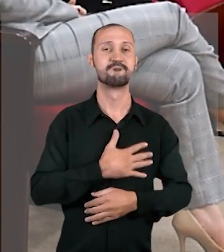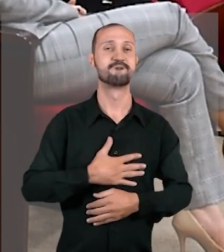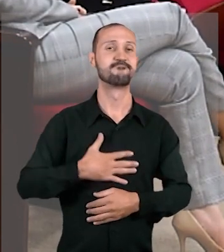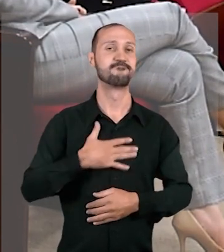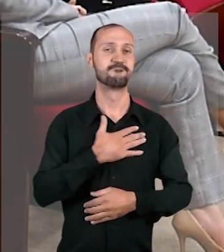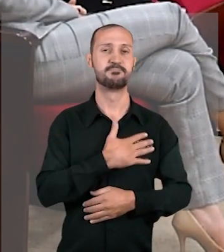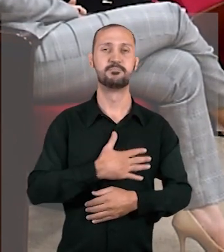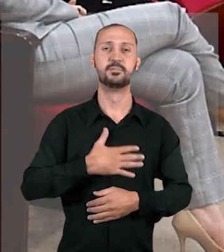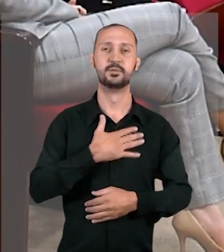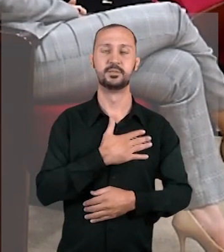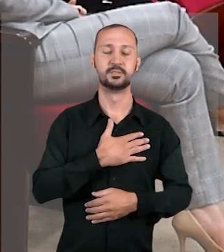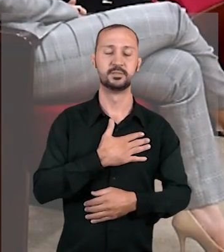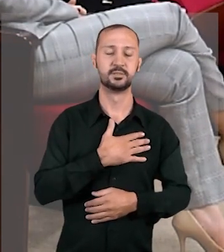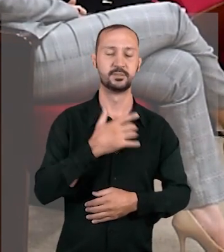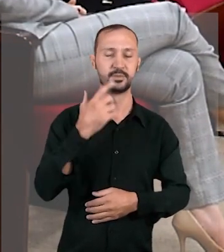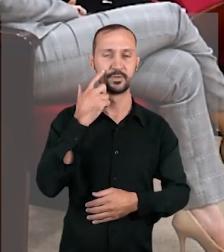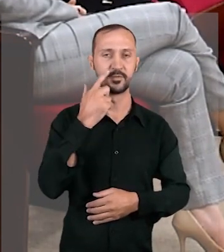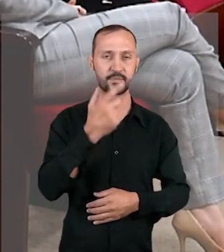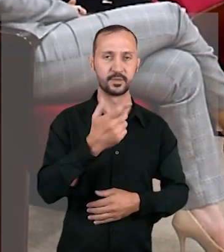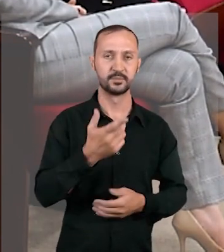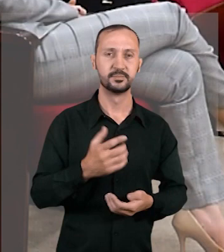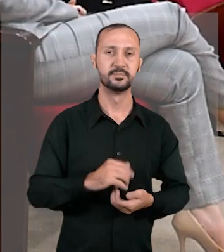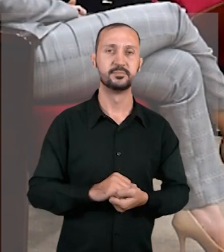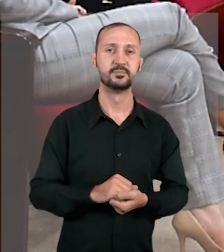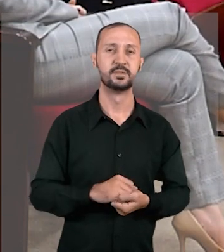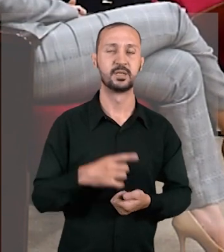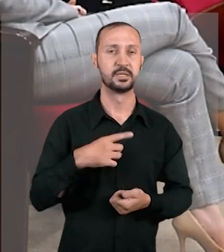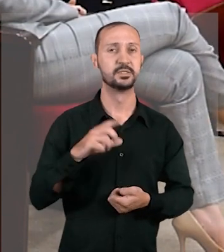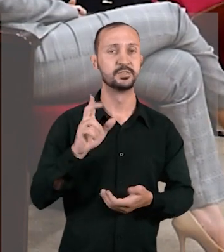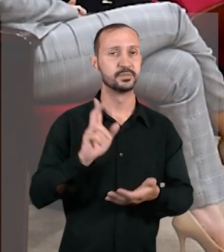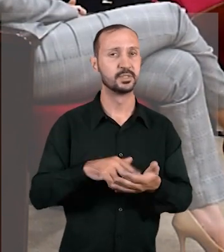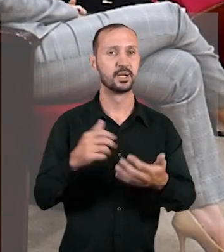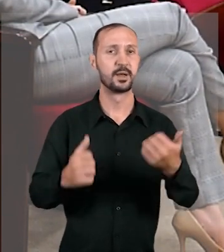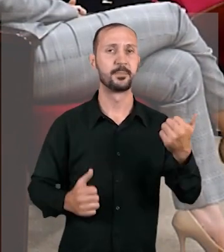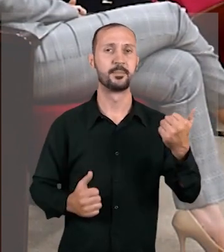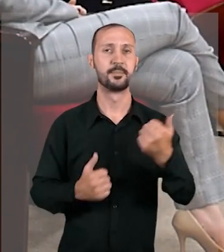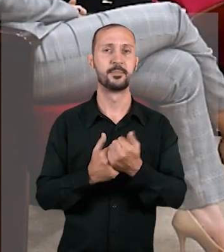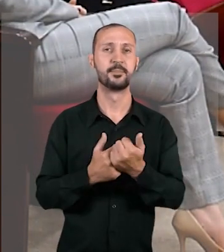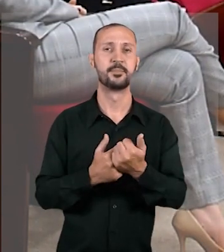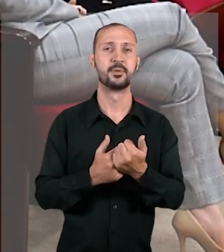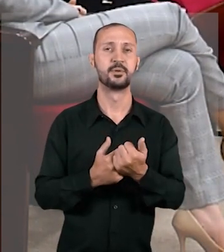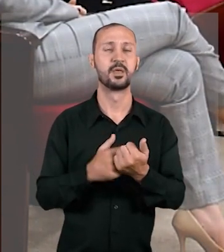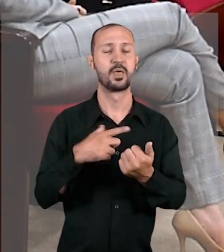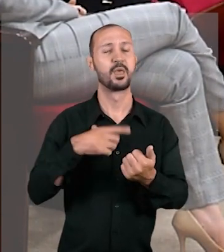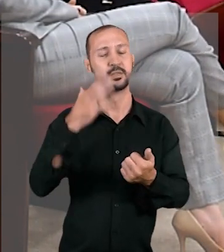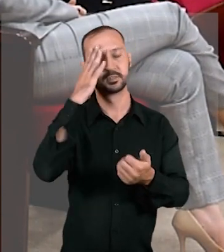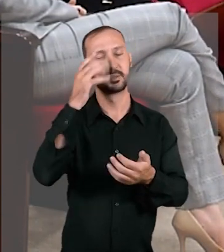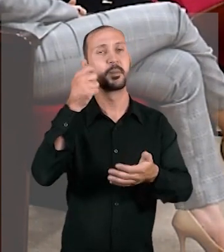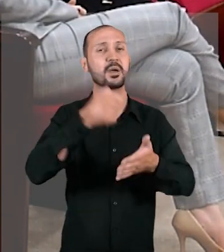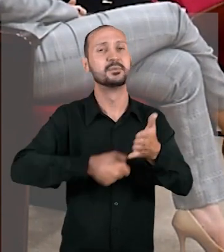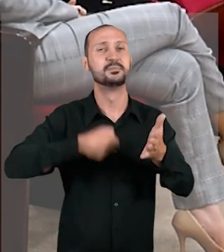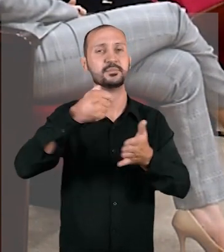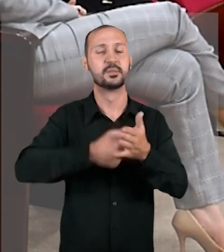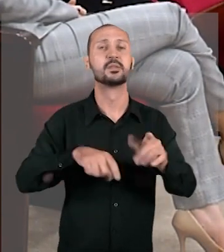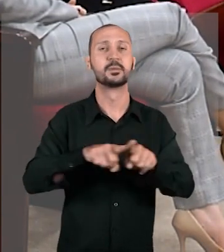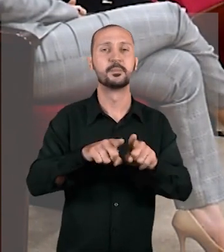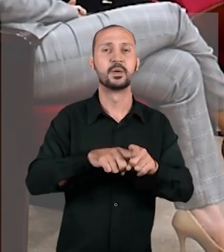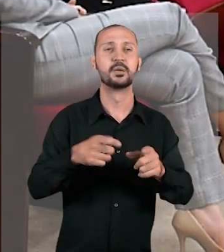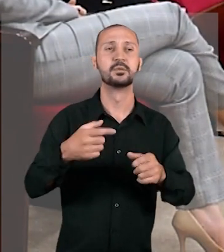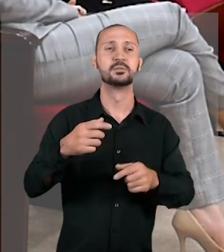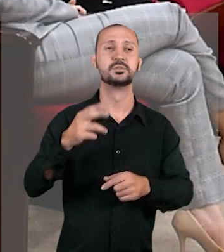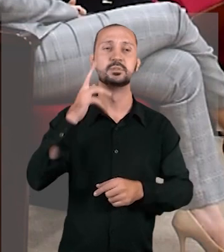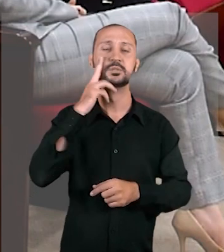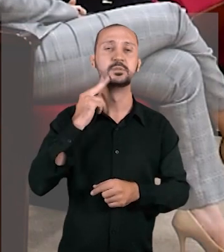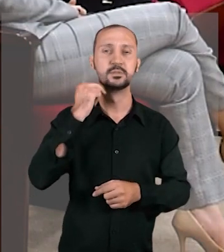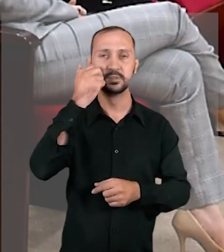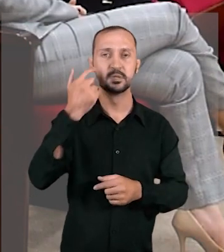e gosto o painel e apoio integralmente. Há uma reivindicação do movimento negro